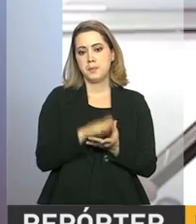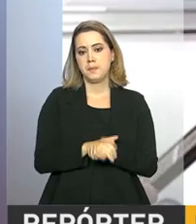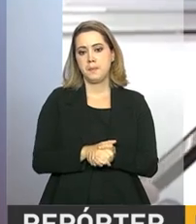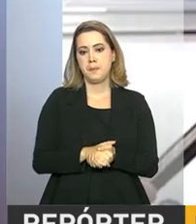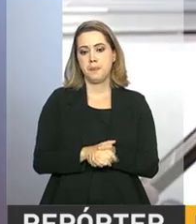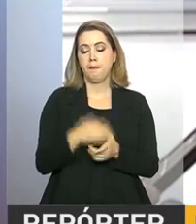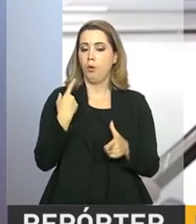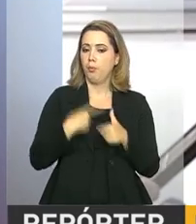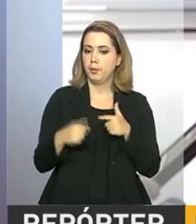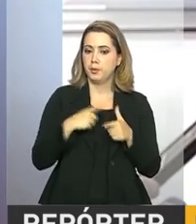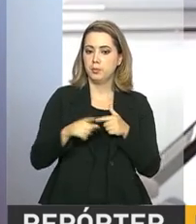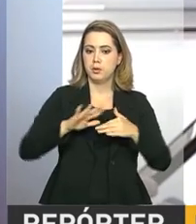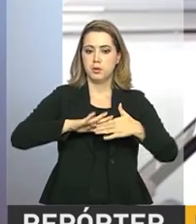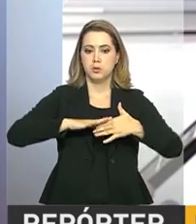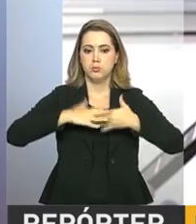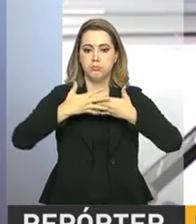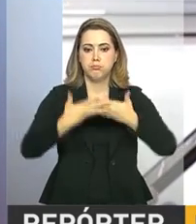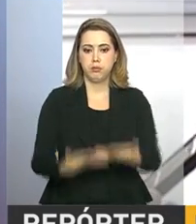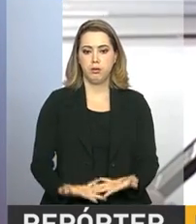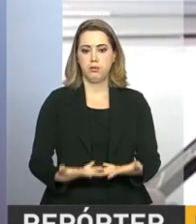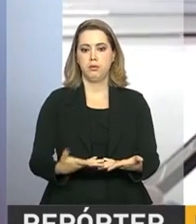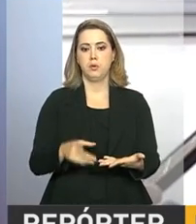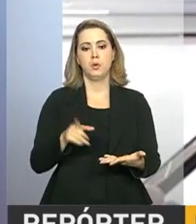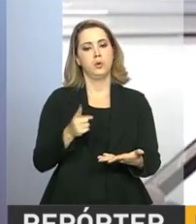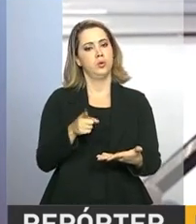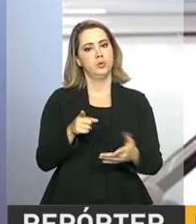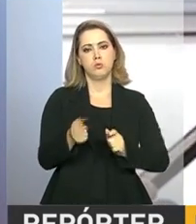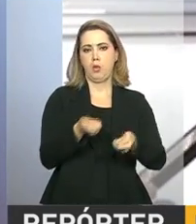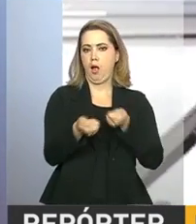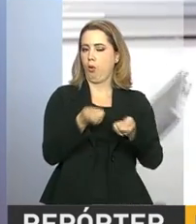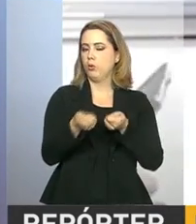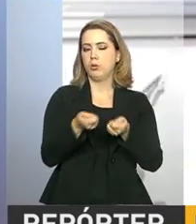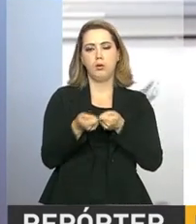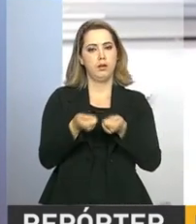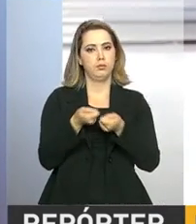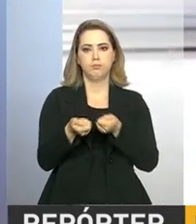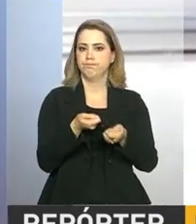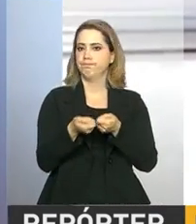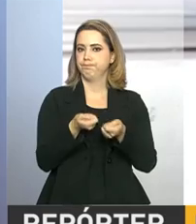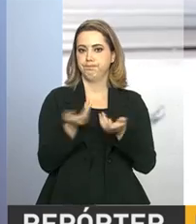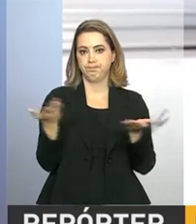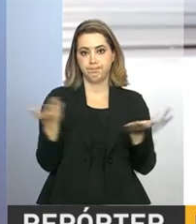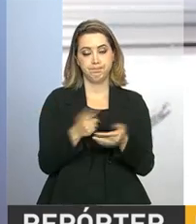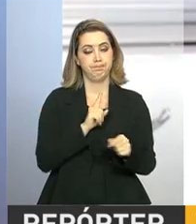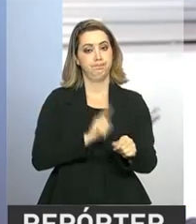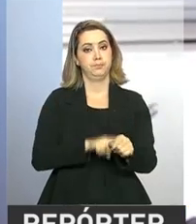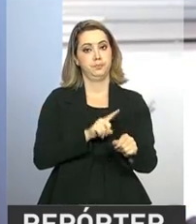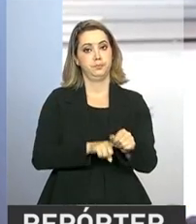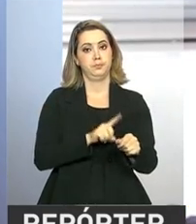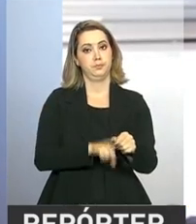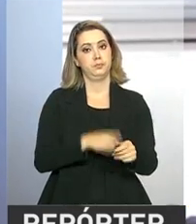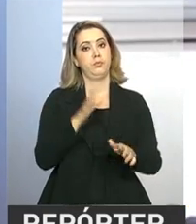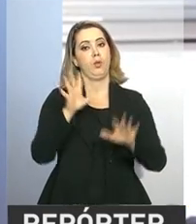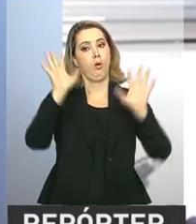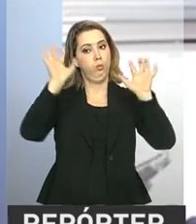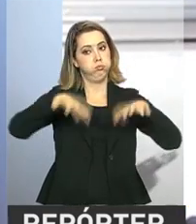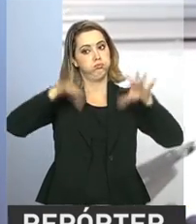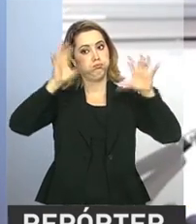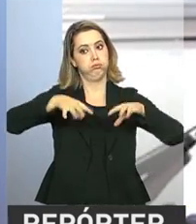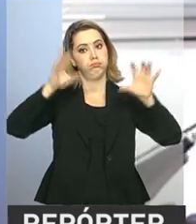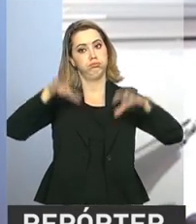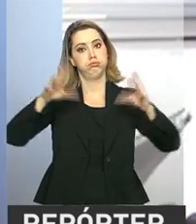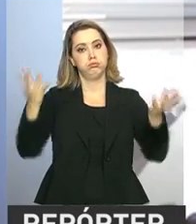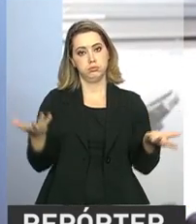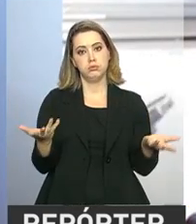rompimento da barragem de Fundão, ele não se encontra controlado, tá? Essa época que a gente entrou, que é época de chuvas, ela